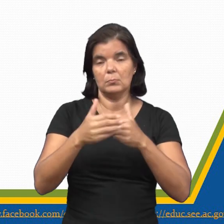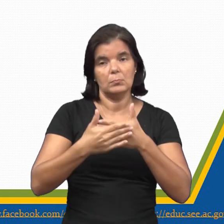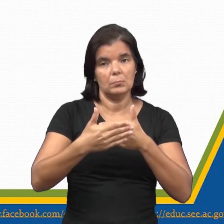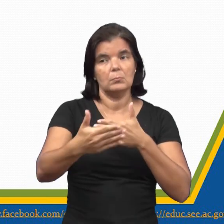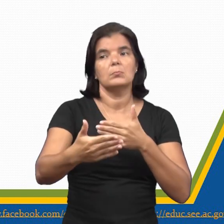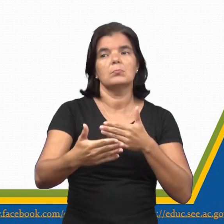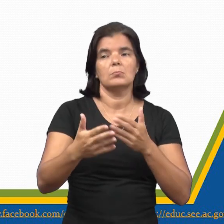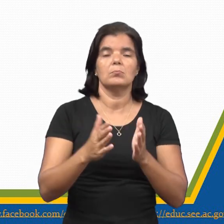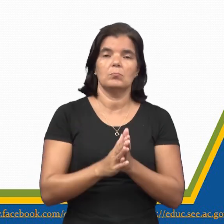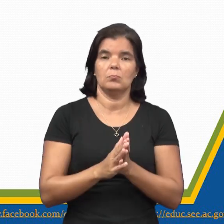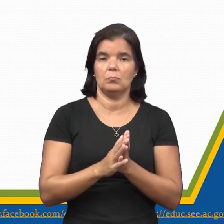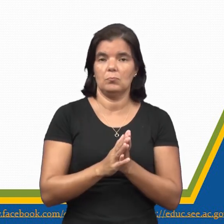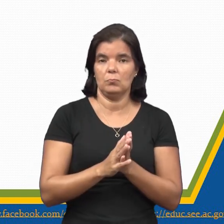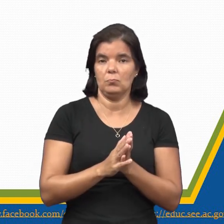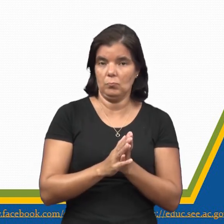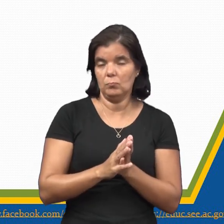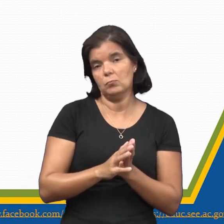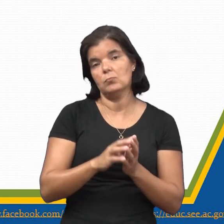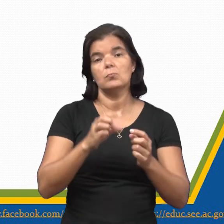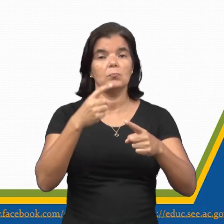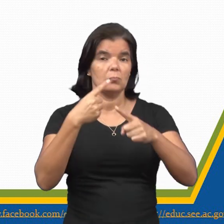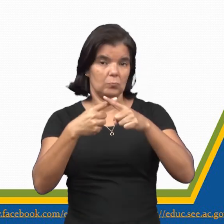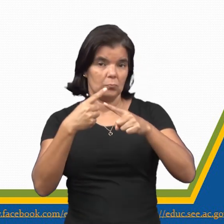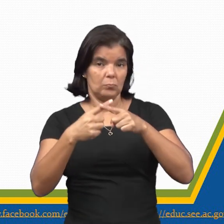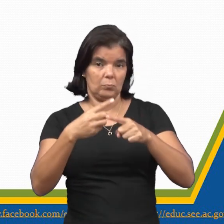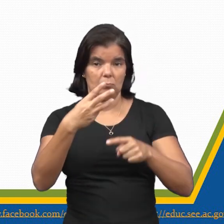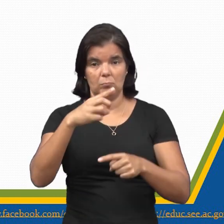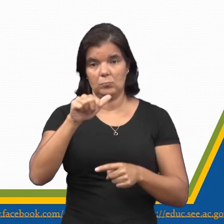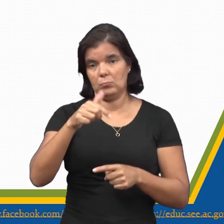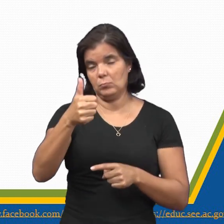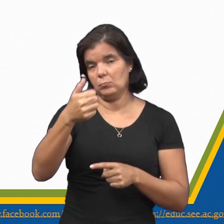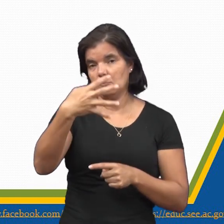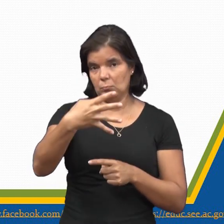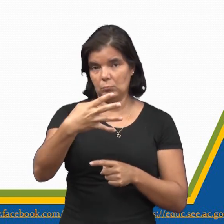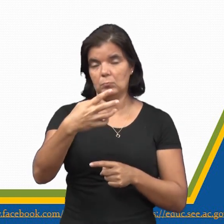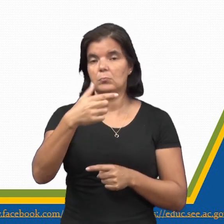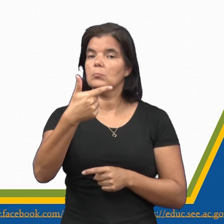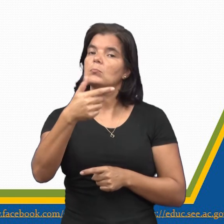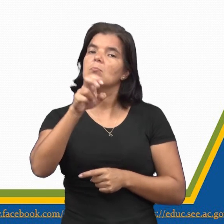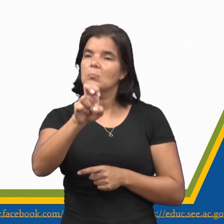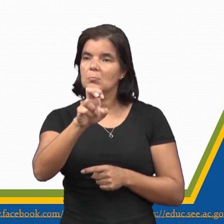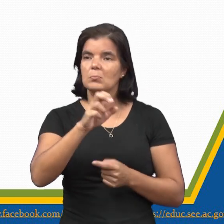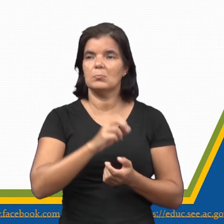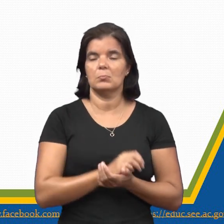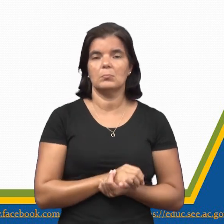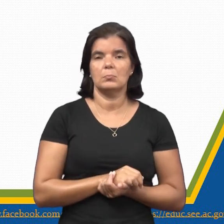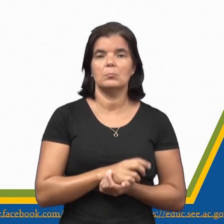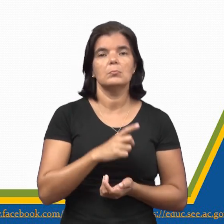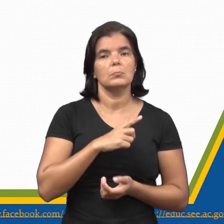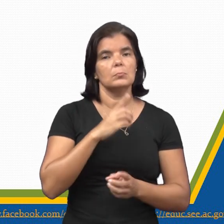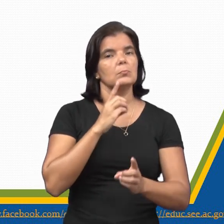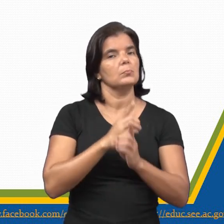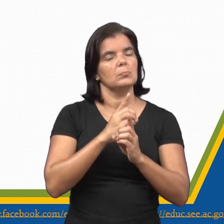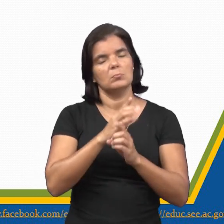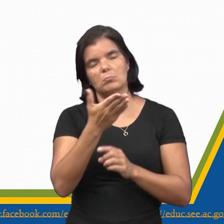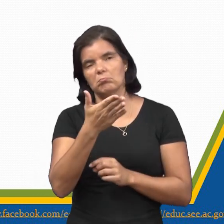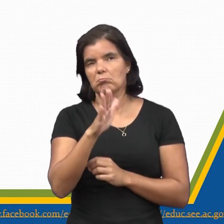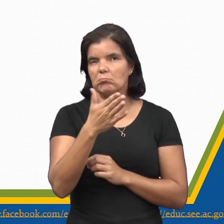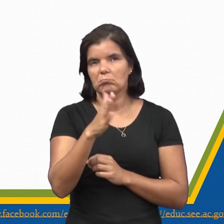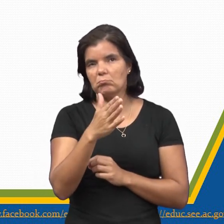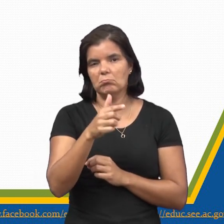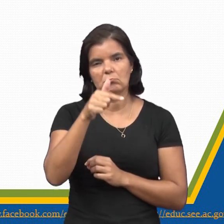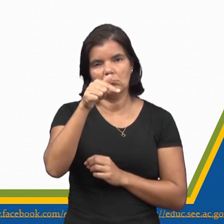adiante. Colocar o π 3,14 e multiplicar por 25. E aí você encontraria